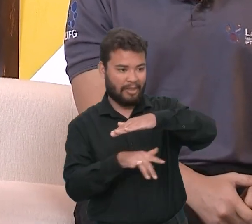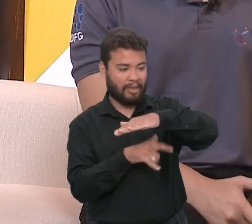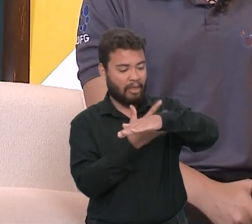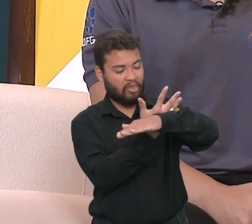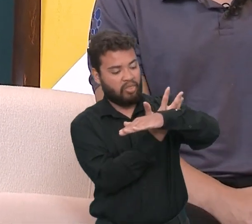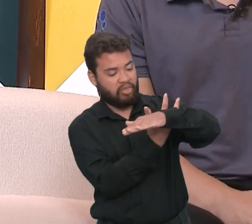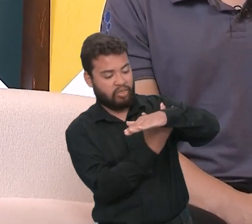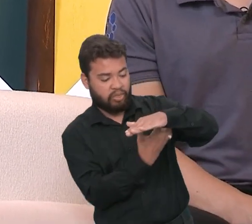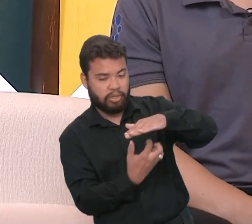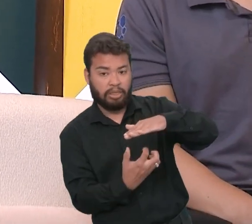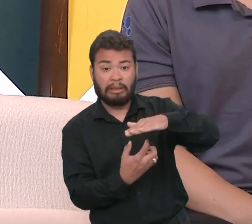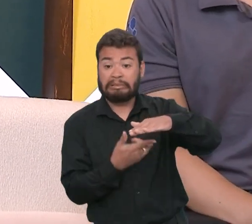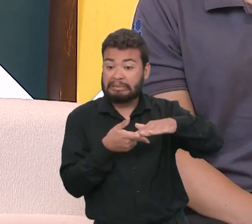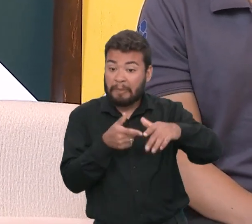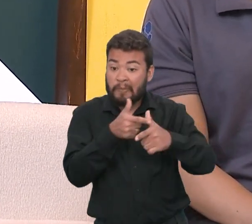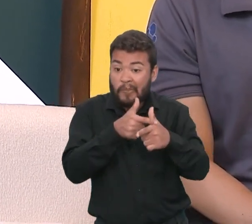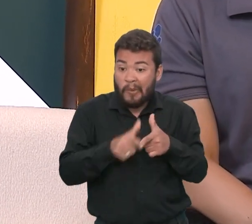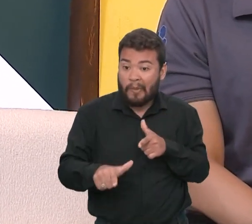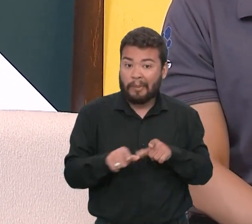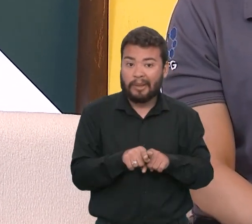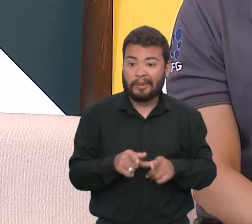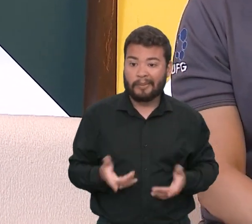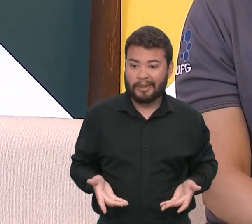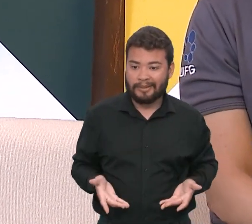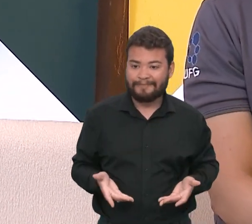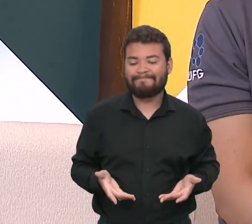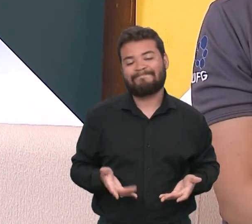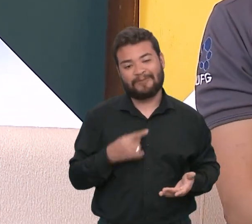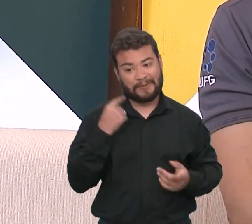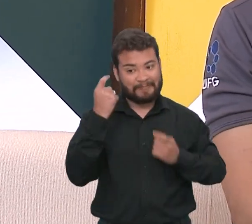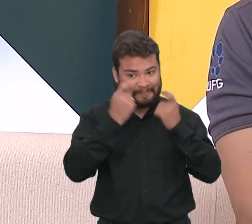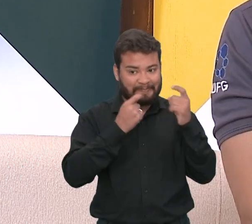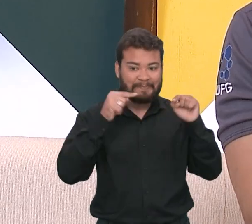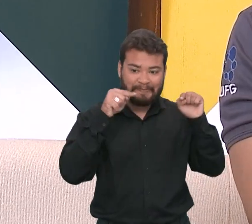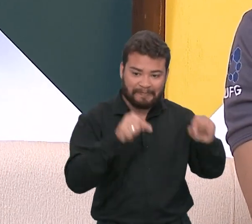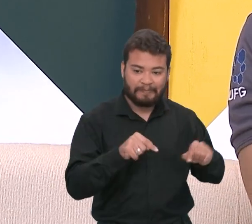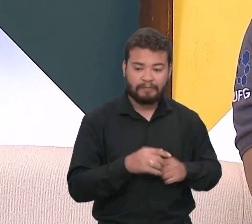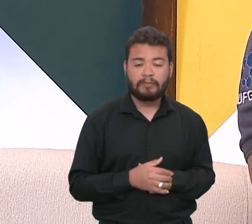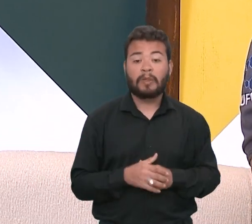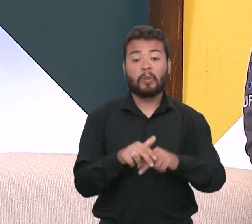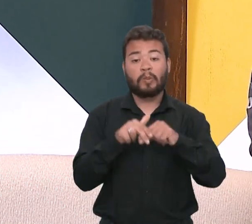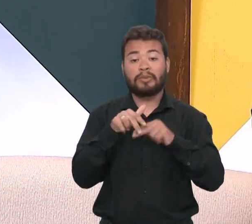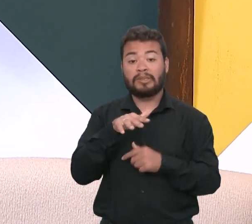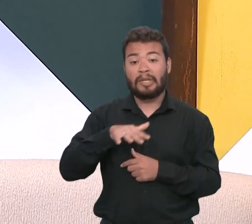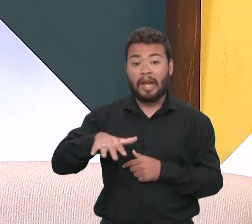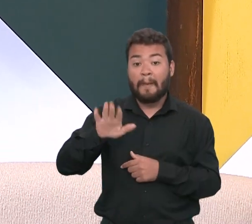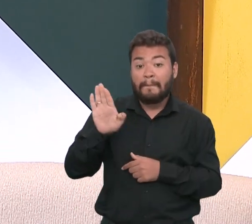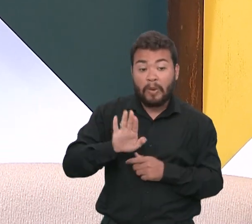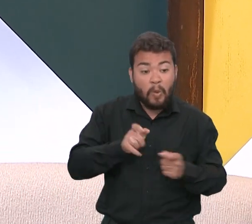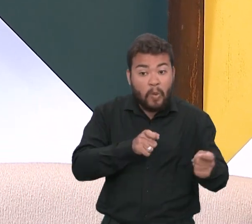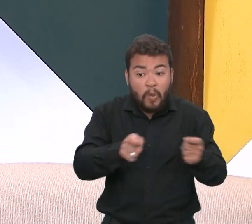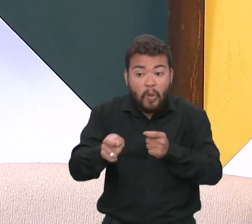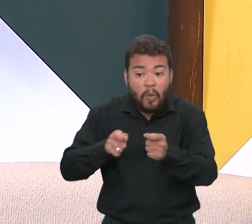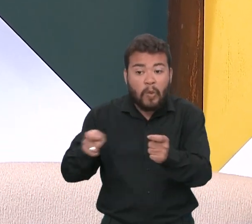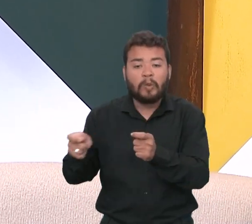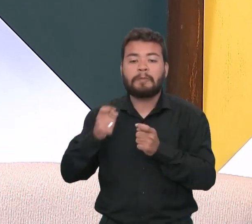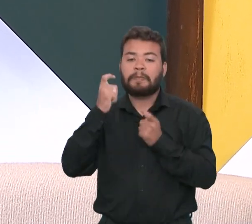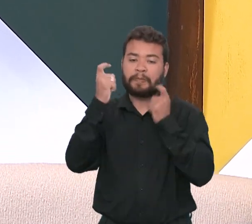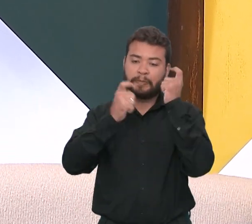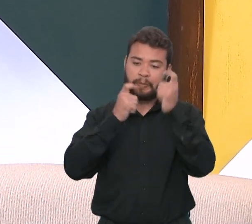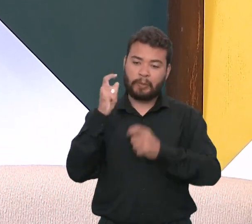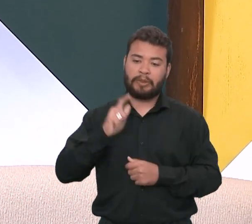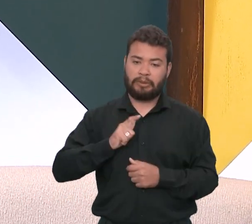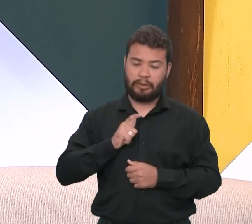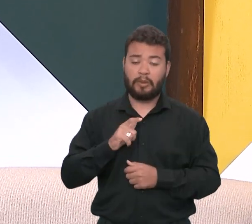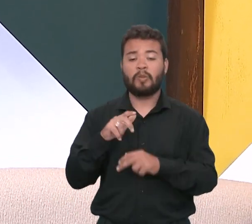em cursos de água. Então tem toda essa preocupação e o controle biológico é sim uma alternativa para esse processo. É isso que a gente busca, isso que a gente já vê nas